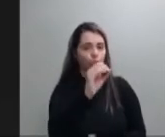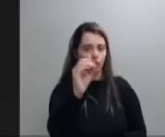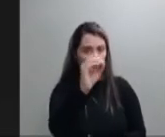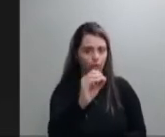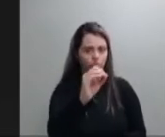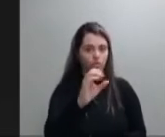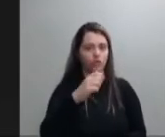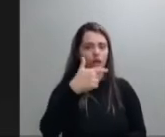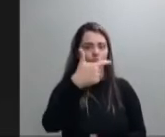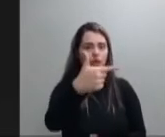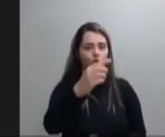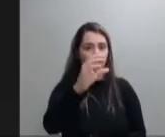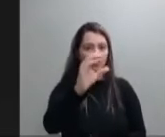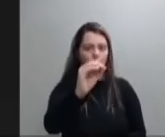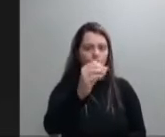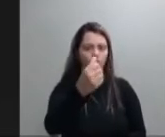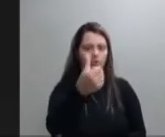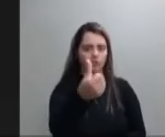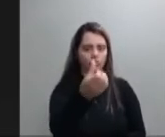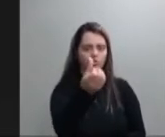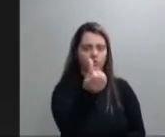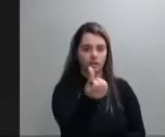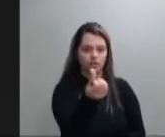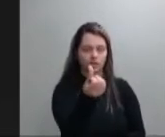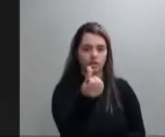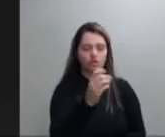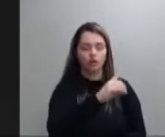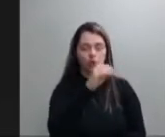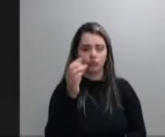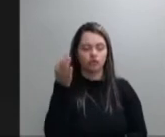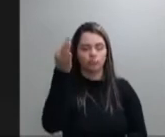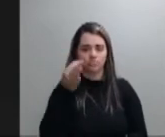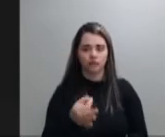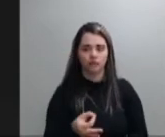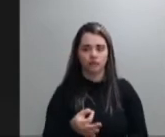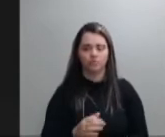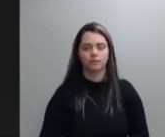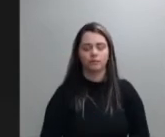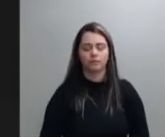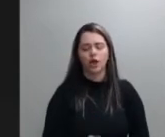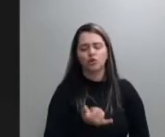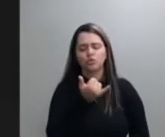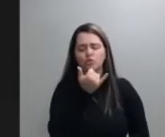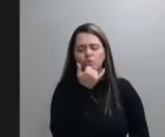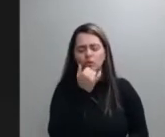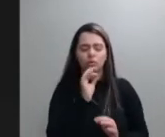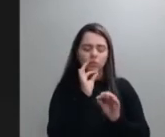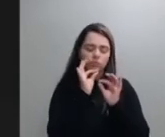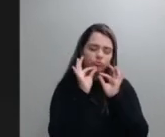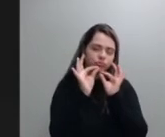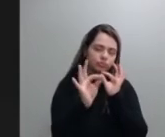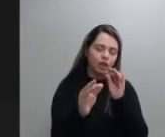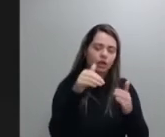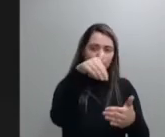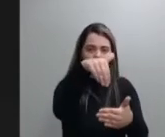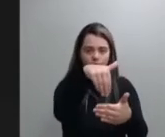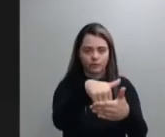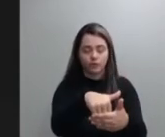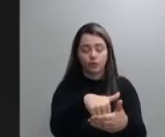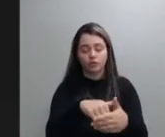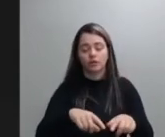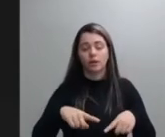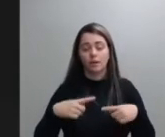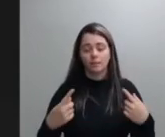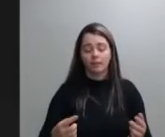terminei fiz um resumo do voto mas talvez tenha até me alongado mais do que necessário até em atenção aos ilustres advogados